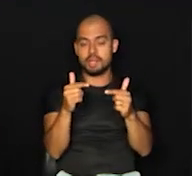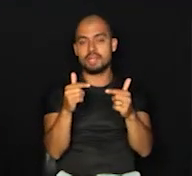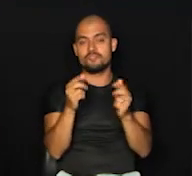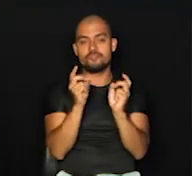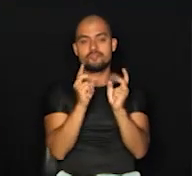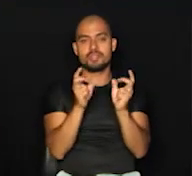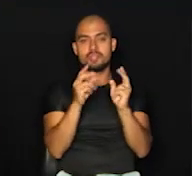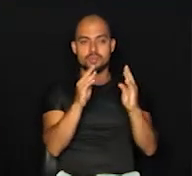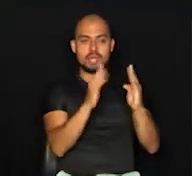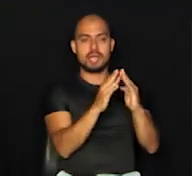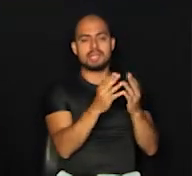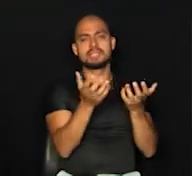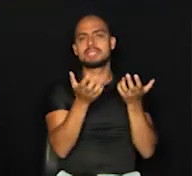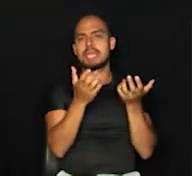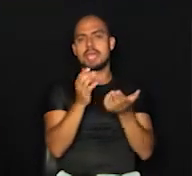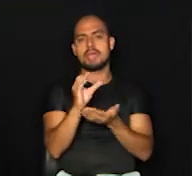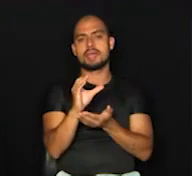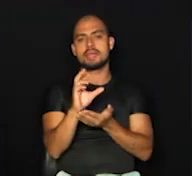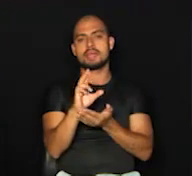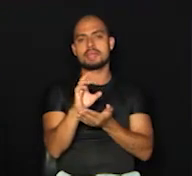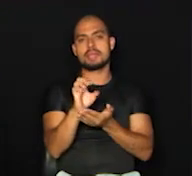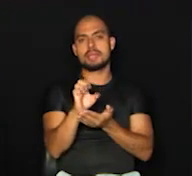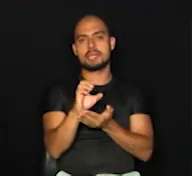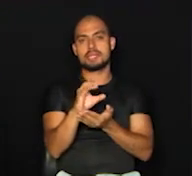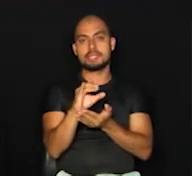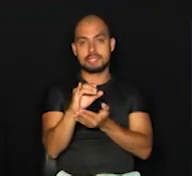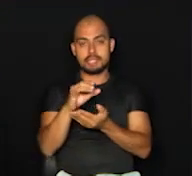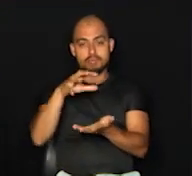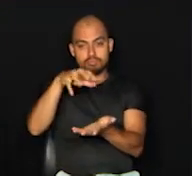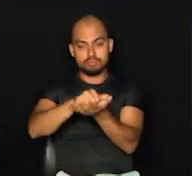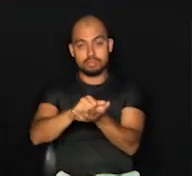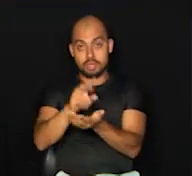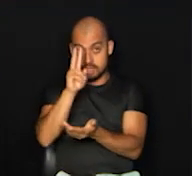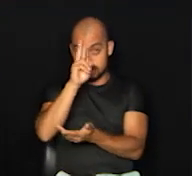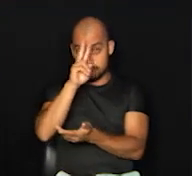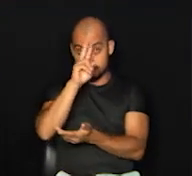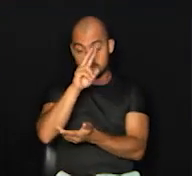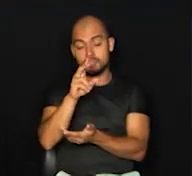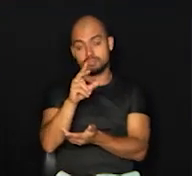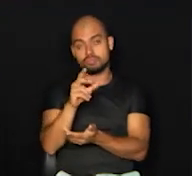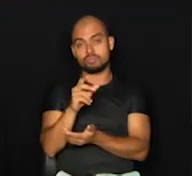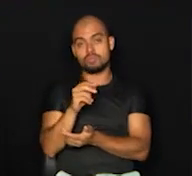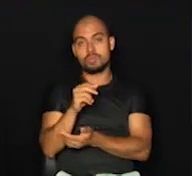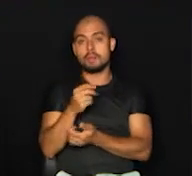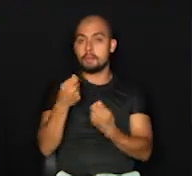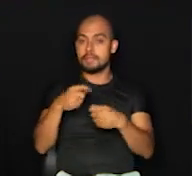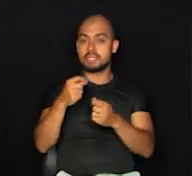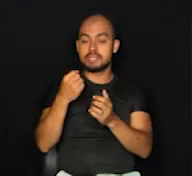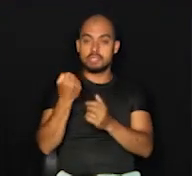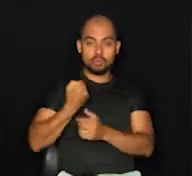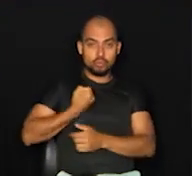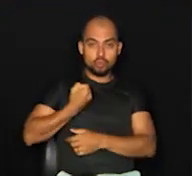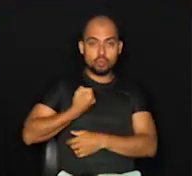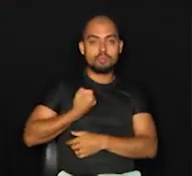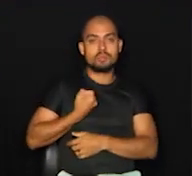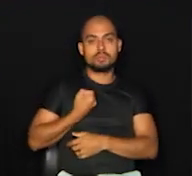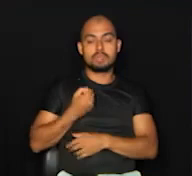ter o seu registro no Cresce, lembrando que a função de corretor tem que ter esse registro, olha só, você